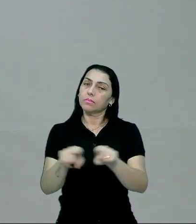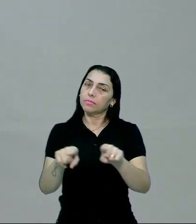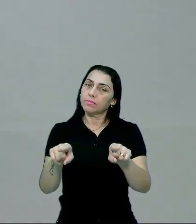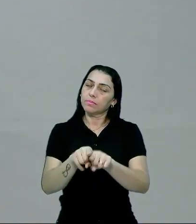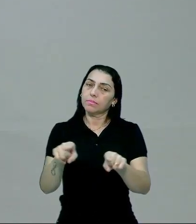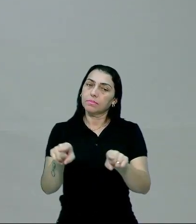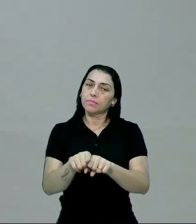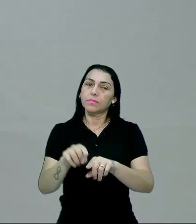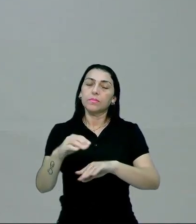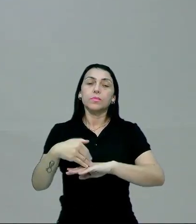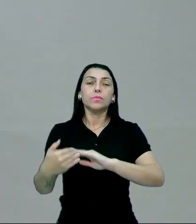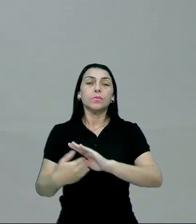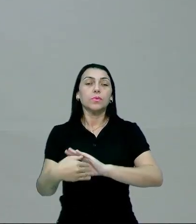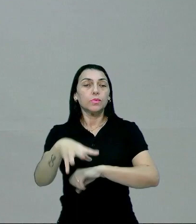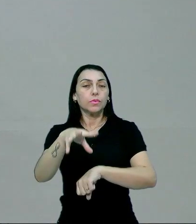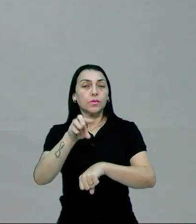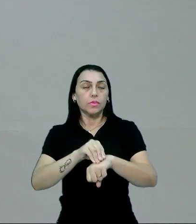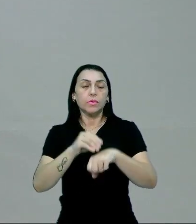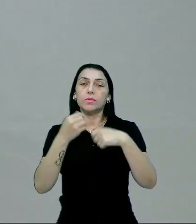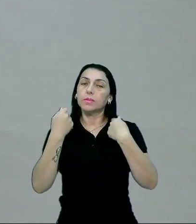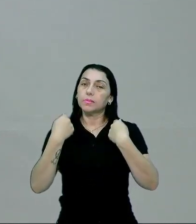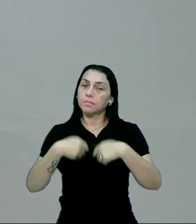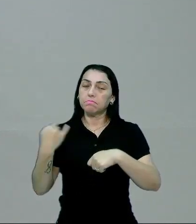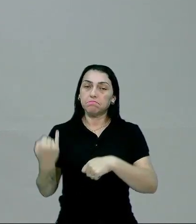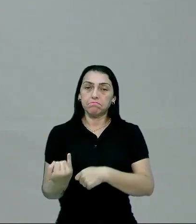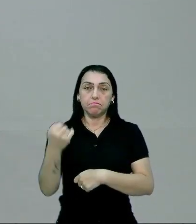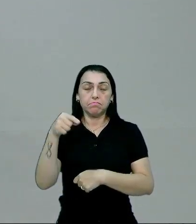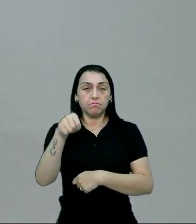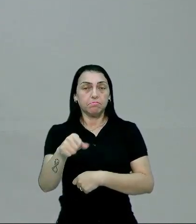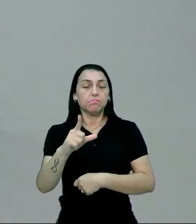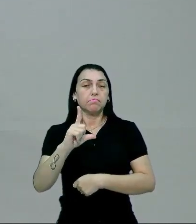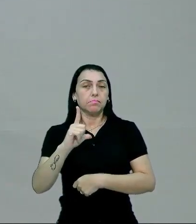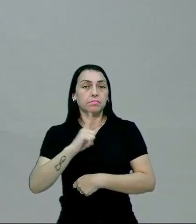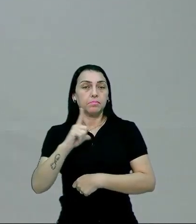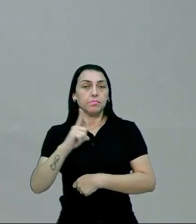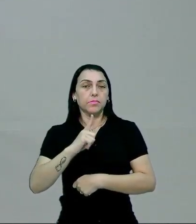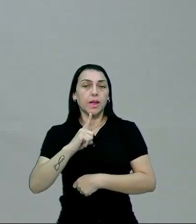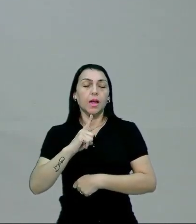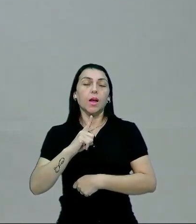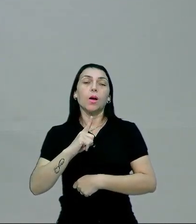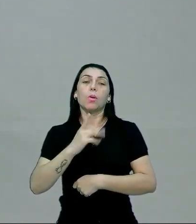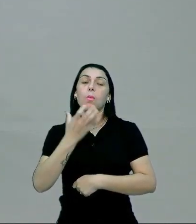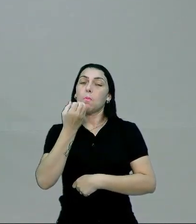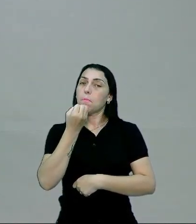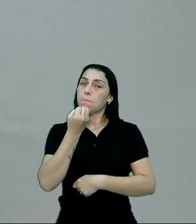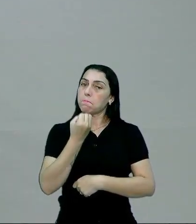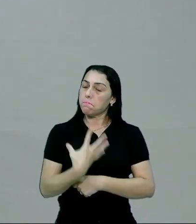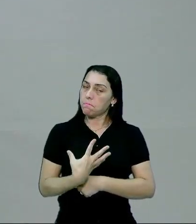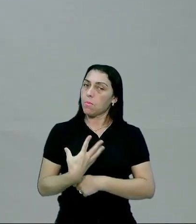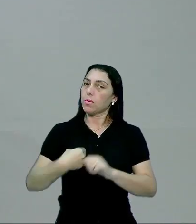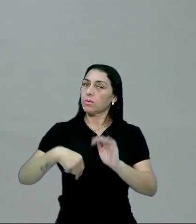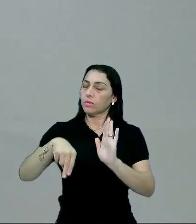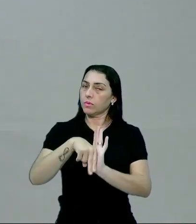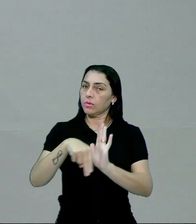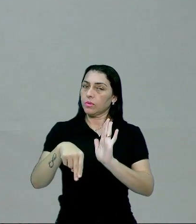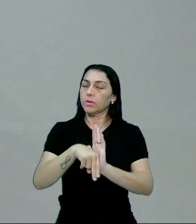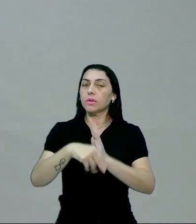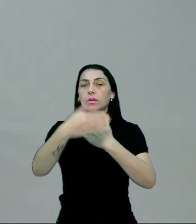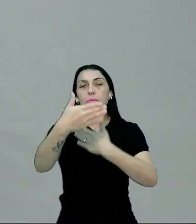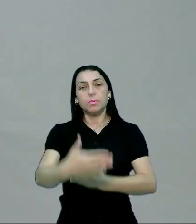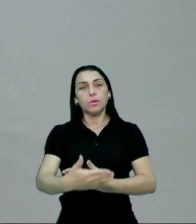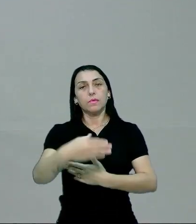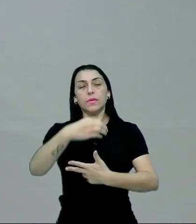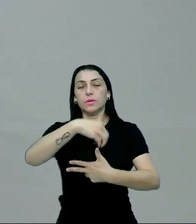curriculares, todos os conhecimentos necessários para que você tenha um desempenho de excelência na prova